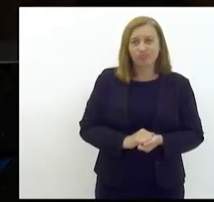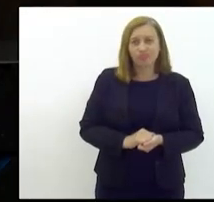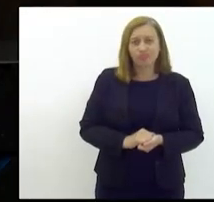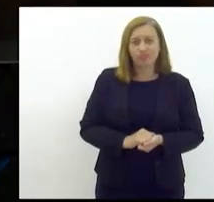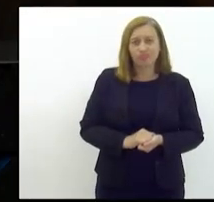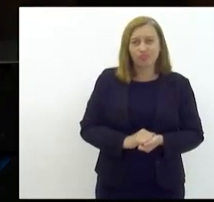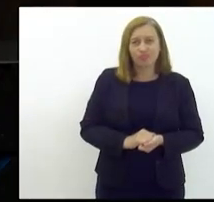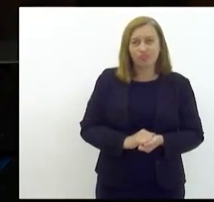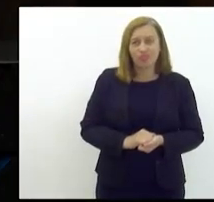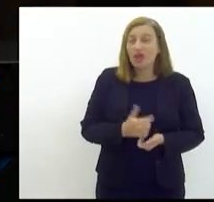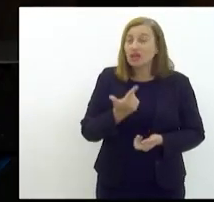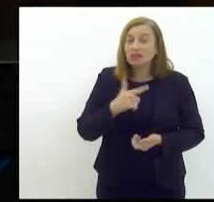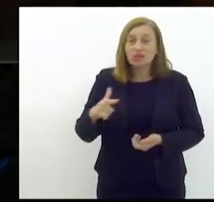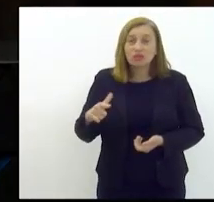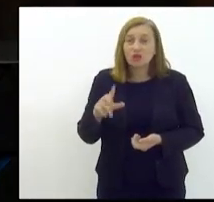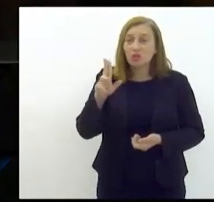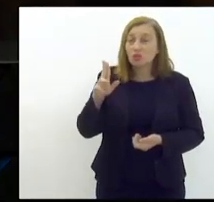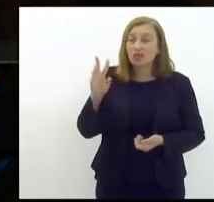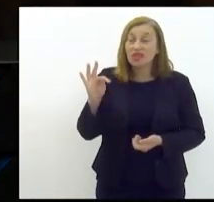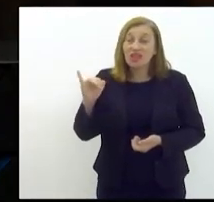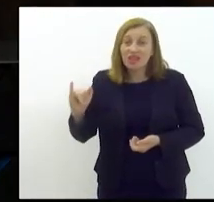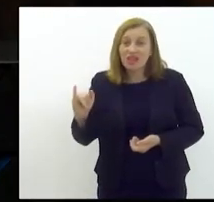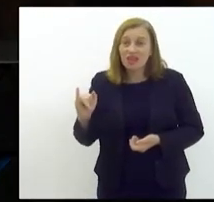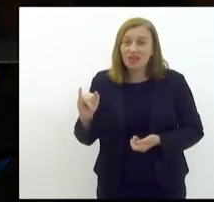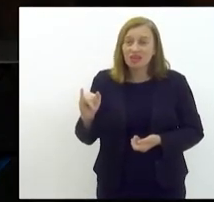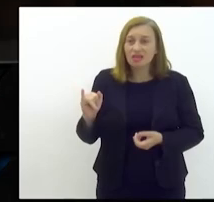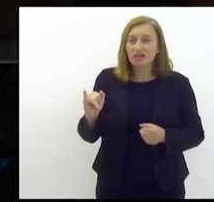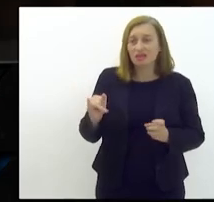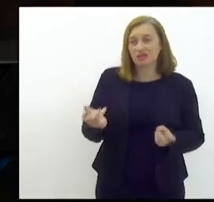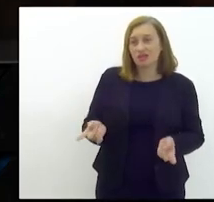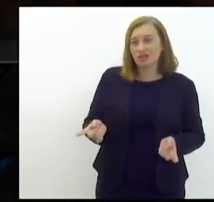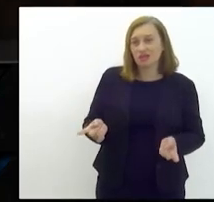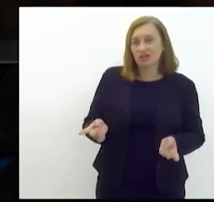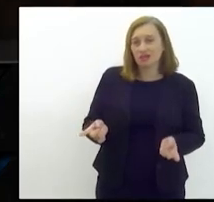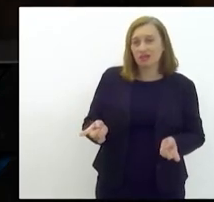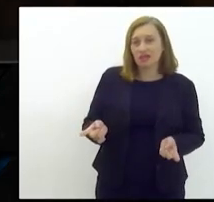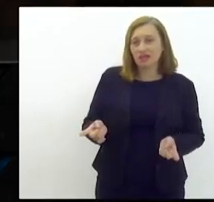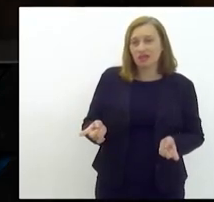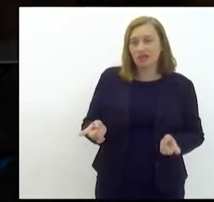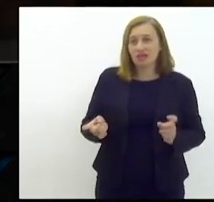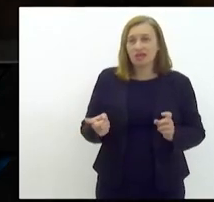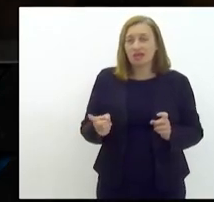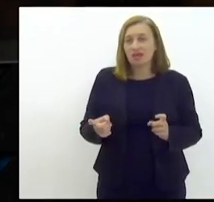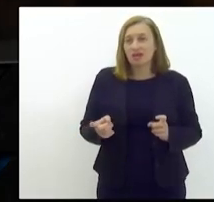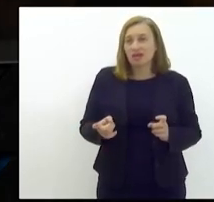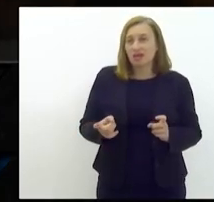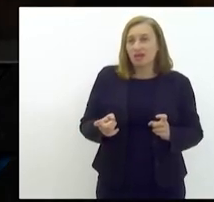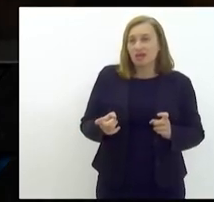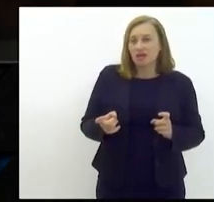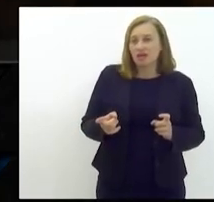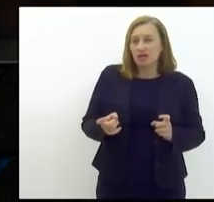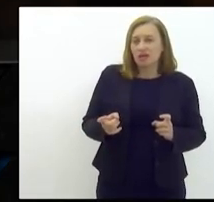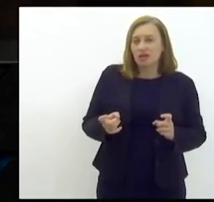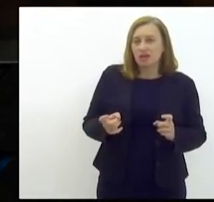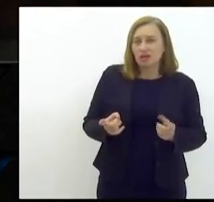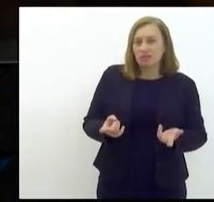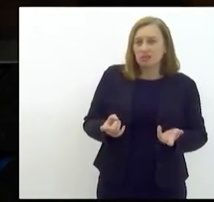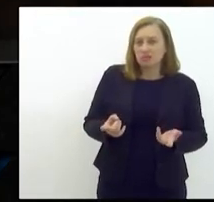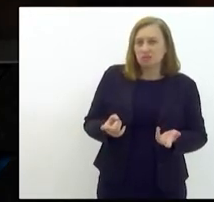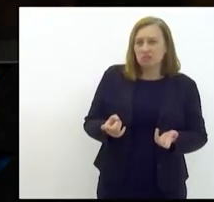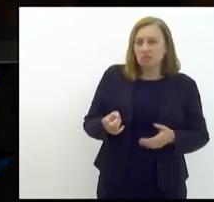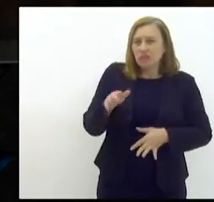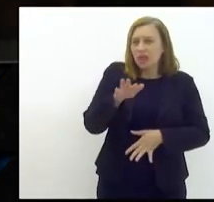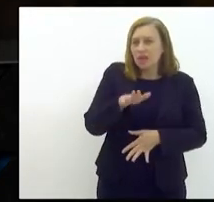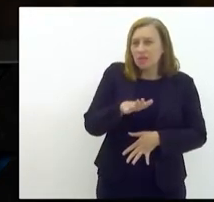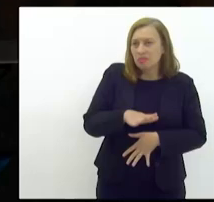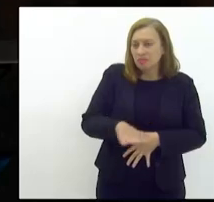e não temos uma UTI pediátrica é algo inaceitável estamos falando de